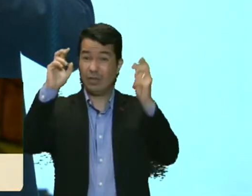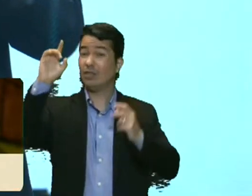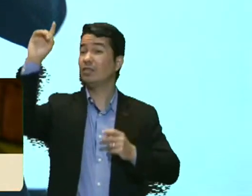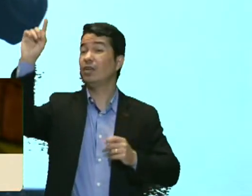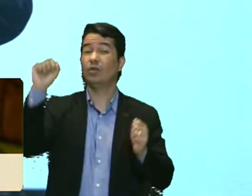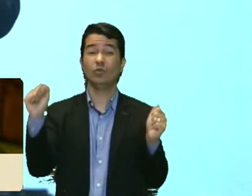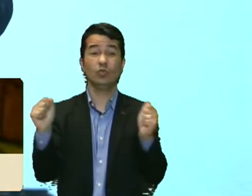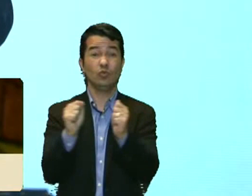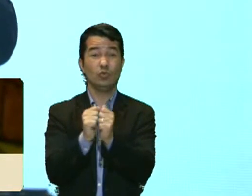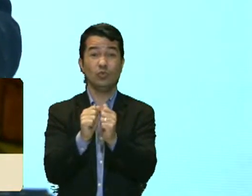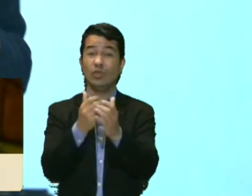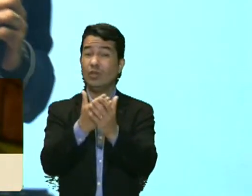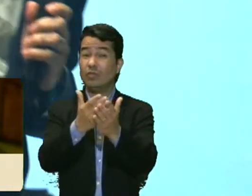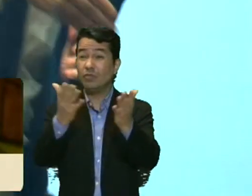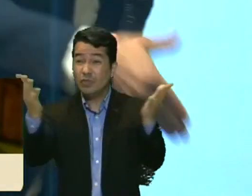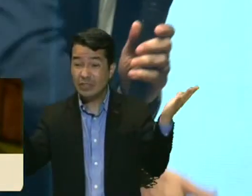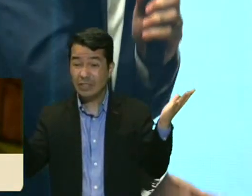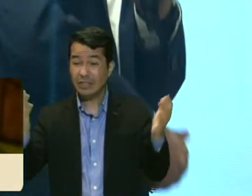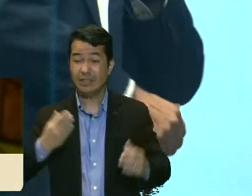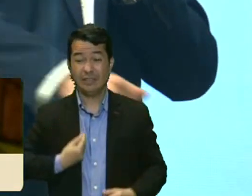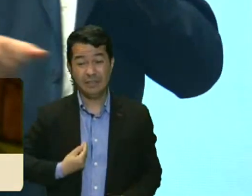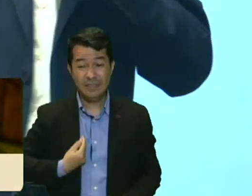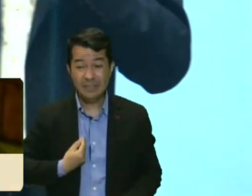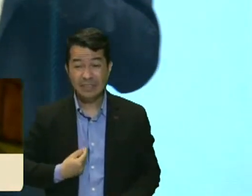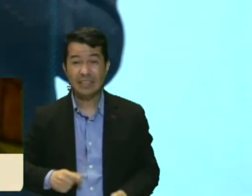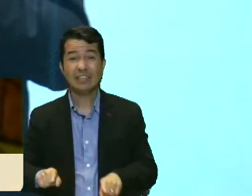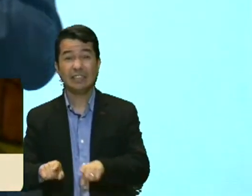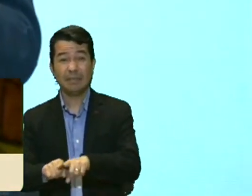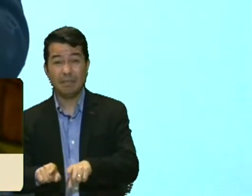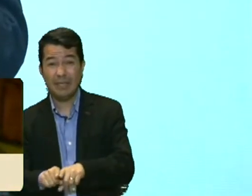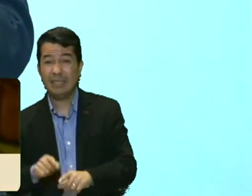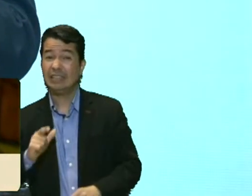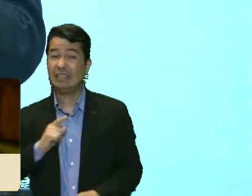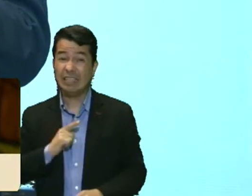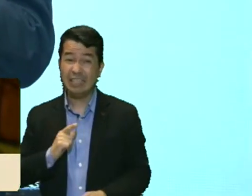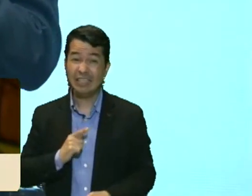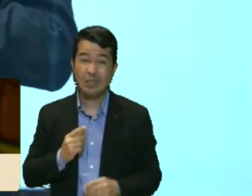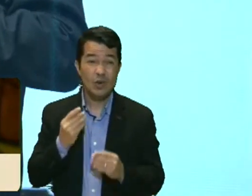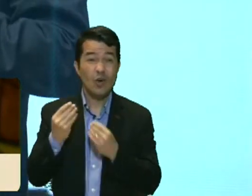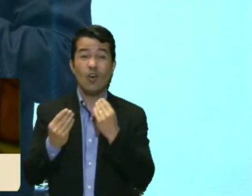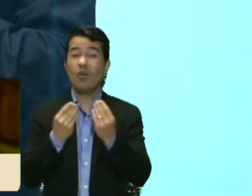aquele que vai estender as mãos quando você estiver afundando.